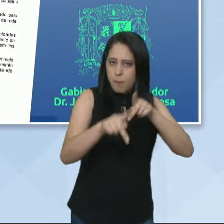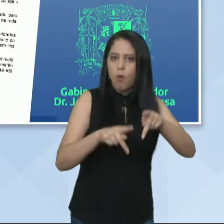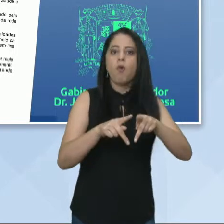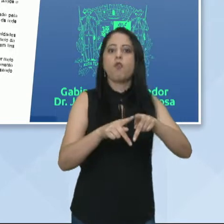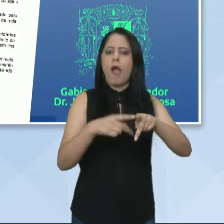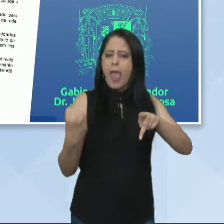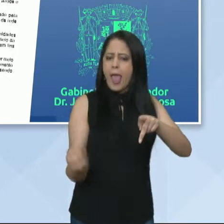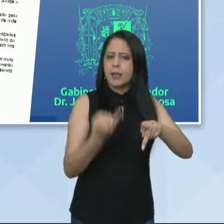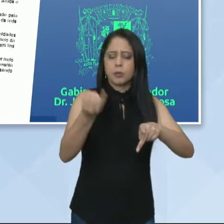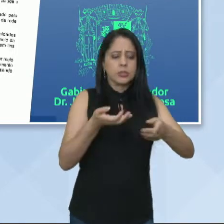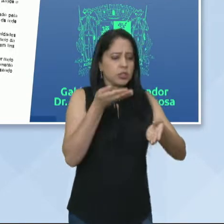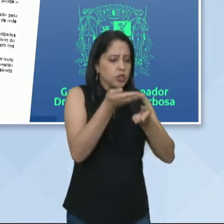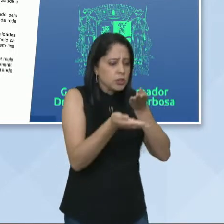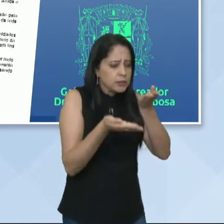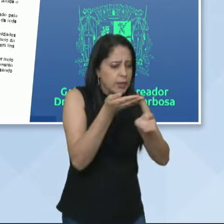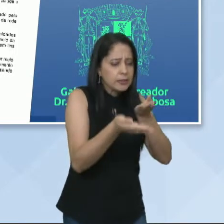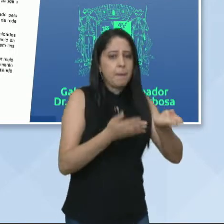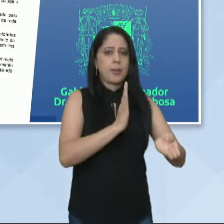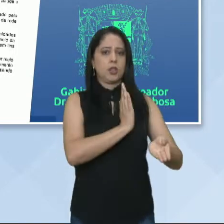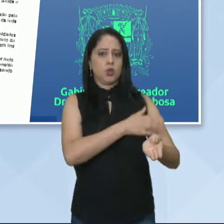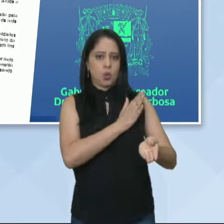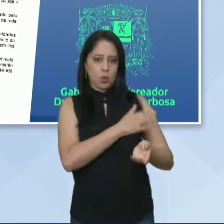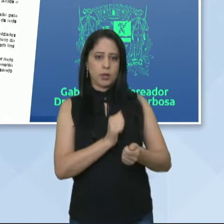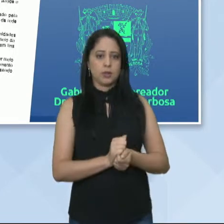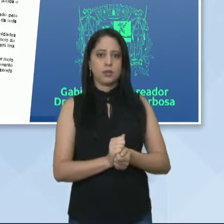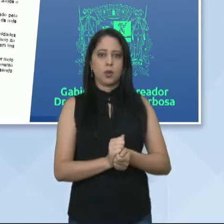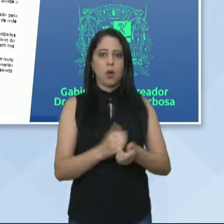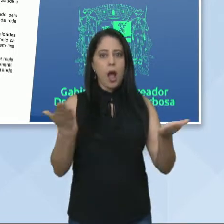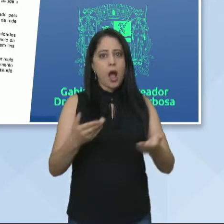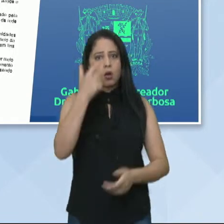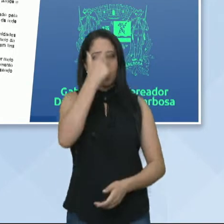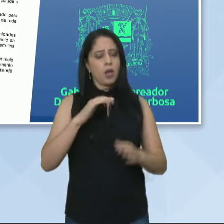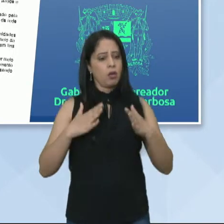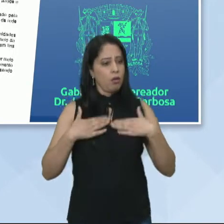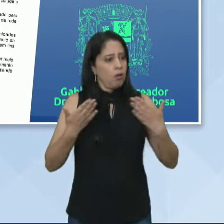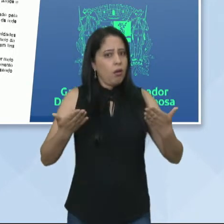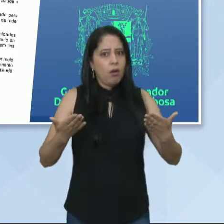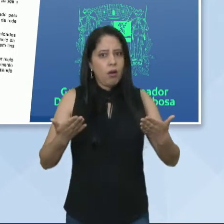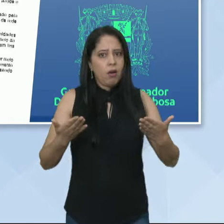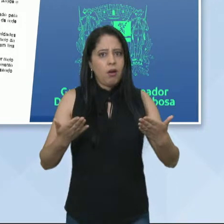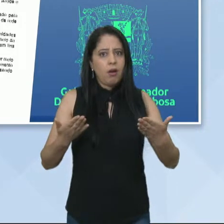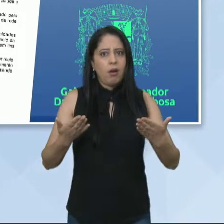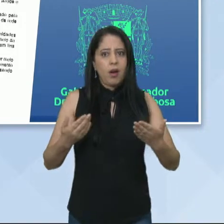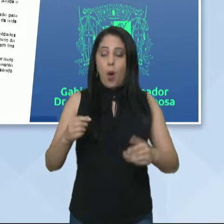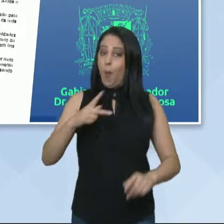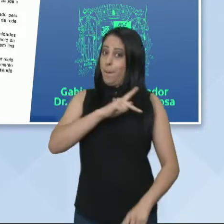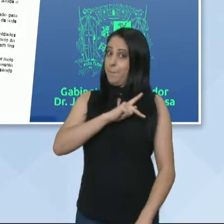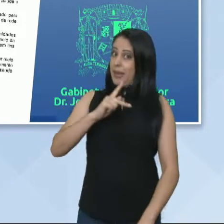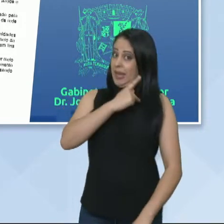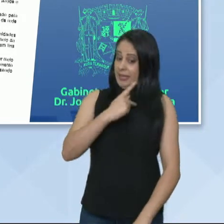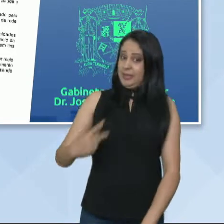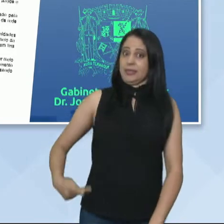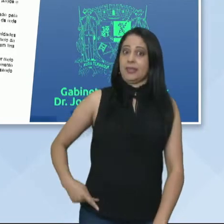para tratamento de várias doenças. Aí vem a minha surpresa, que o presidente Bolsonaro